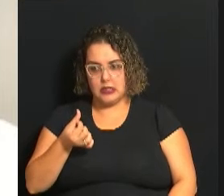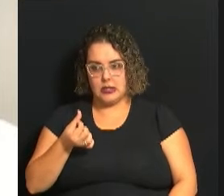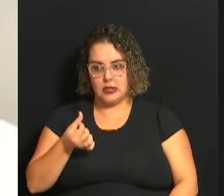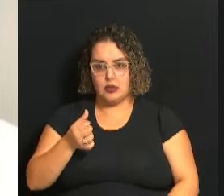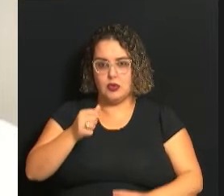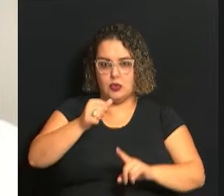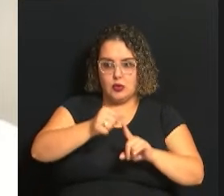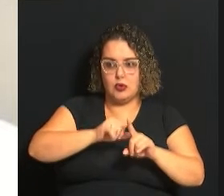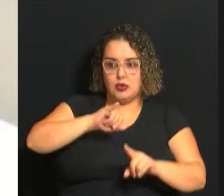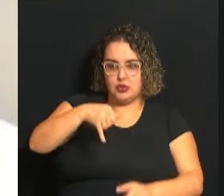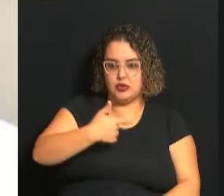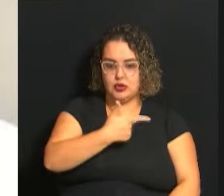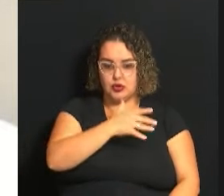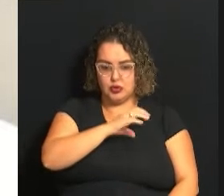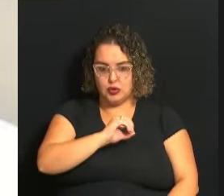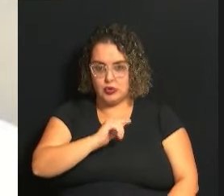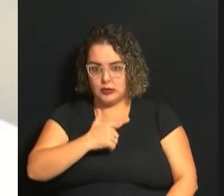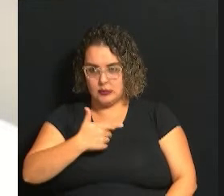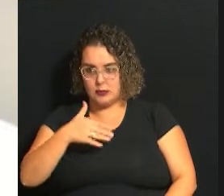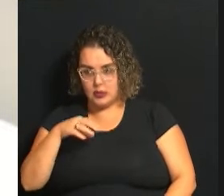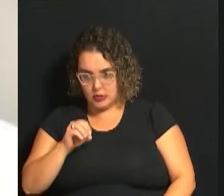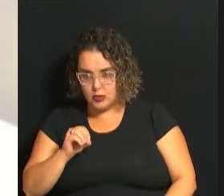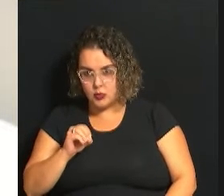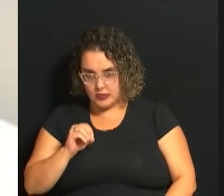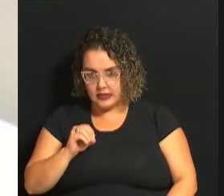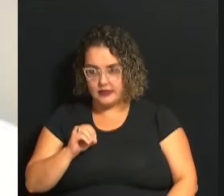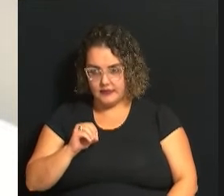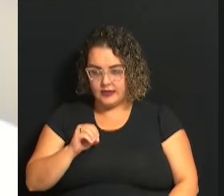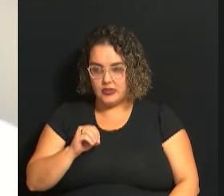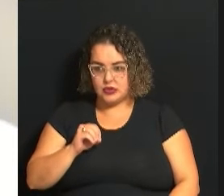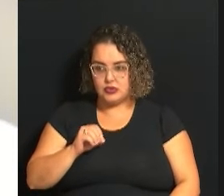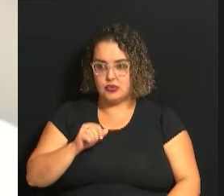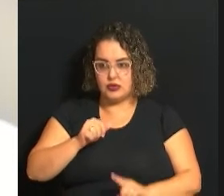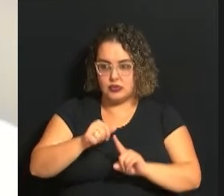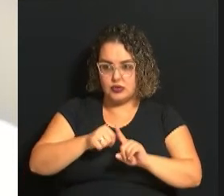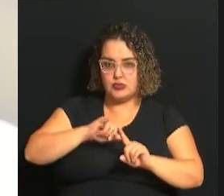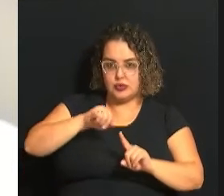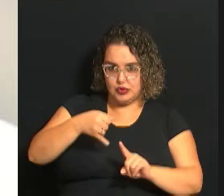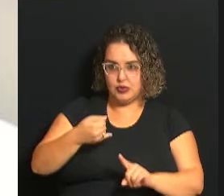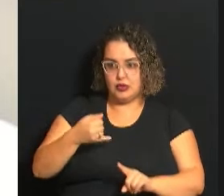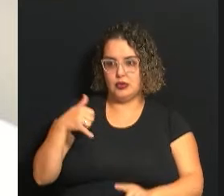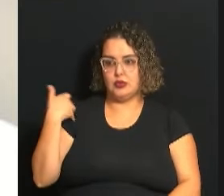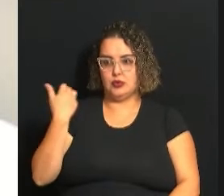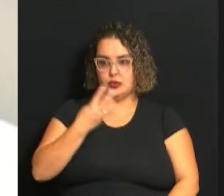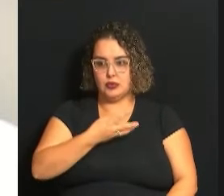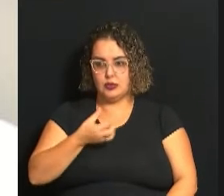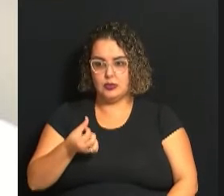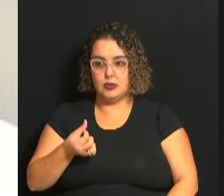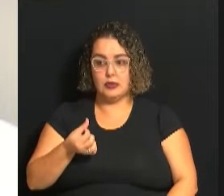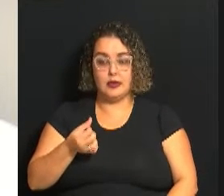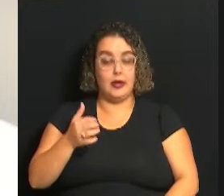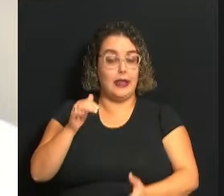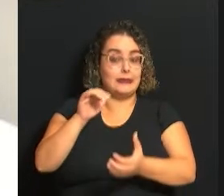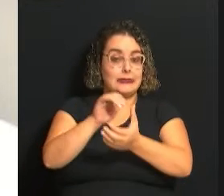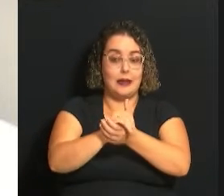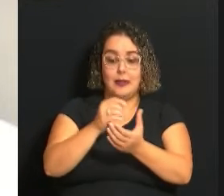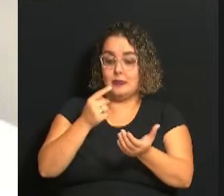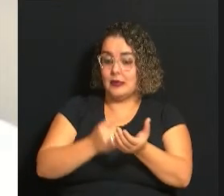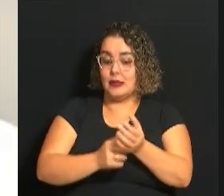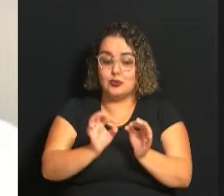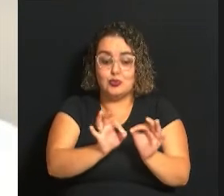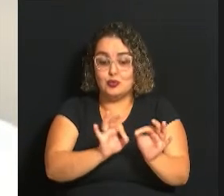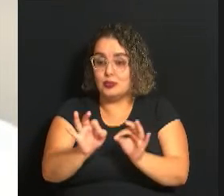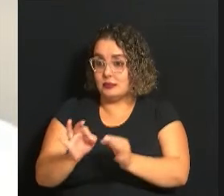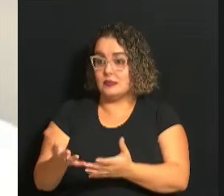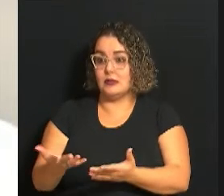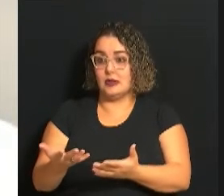de 2020, né, com o meu casamento marcado, tudo certo, tudo preparado.